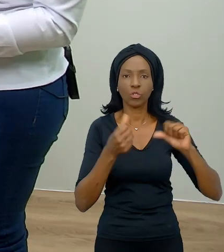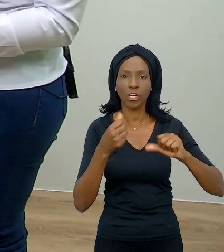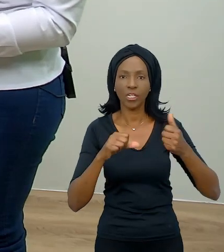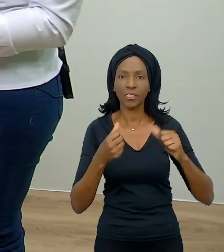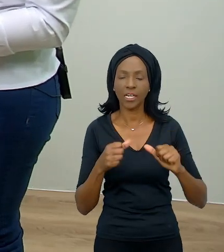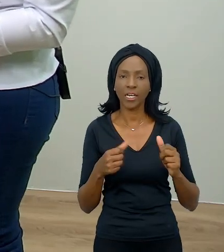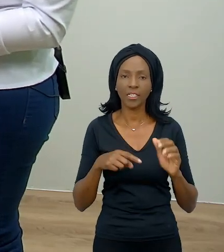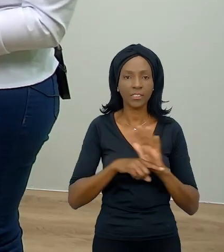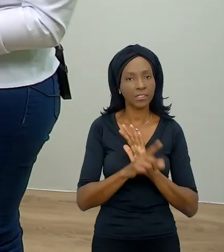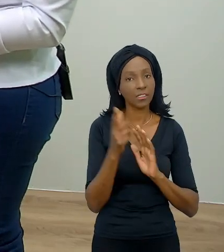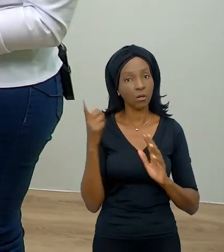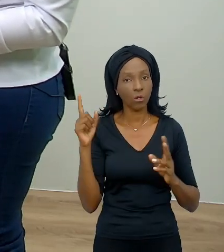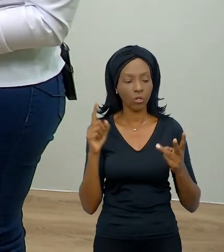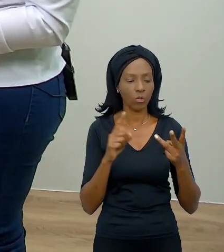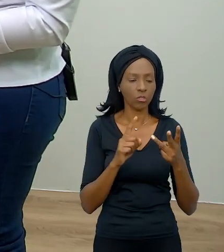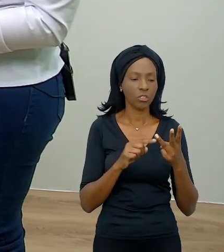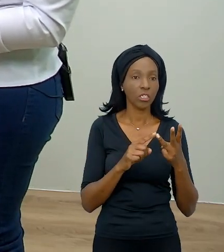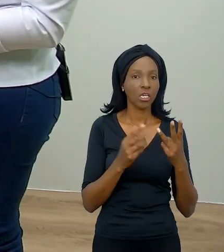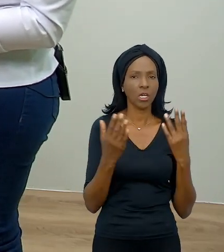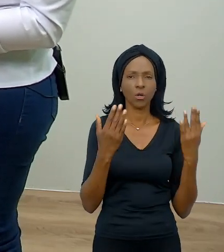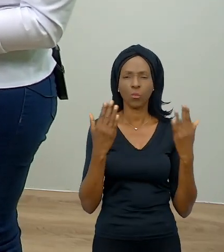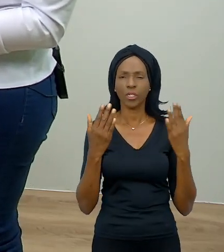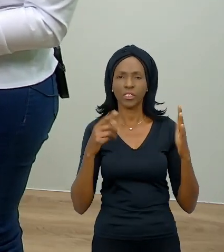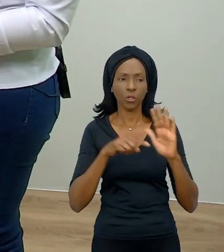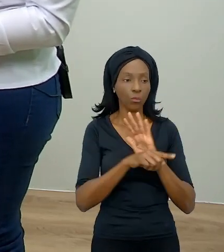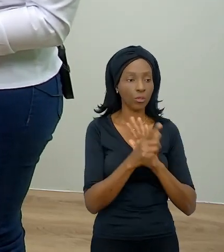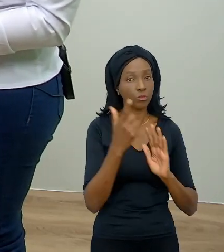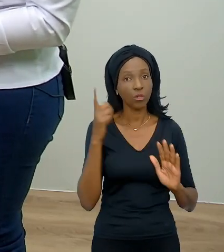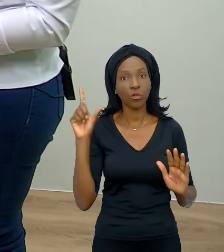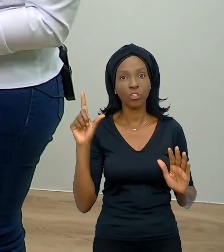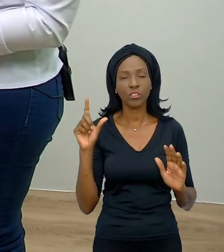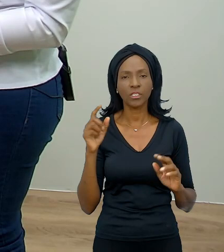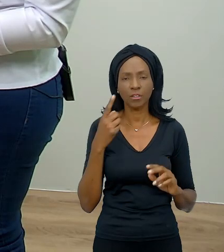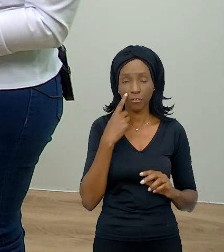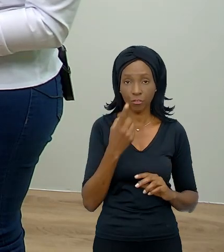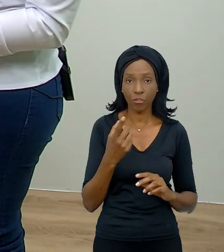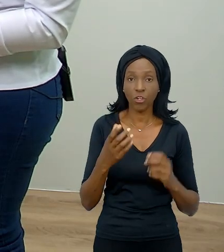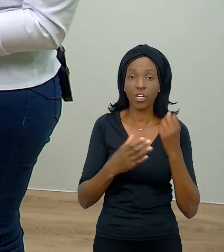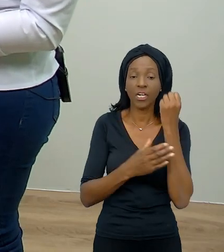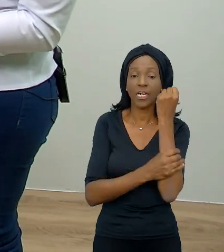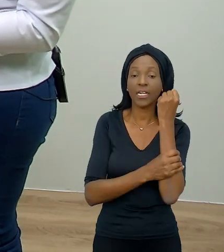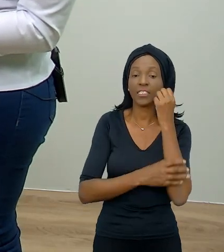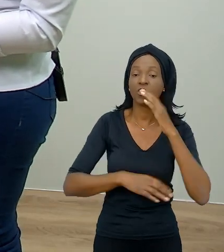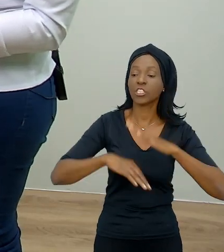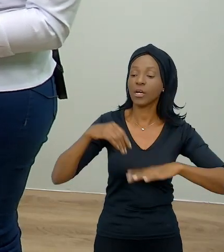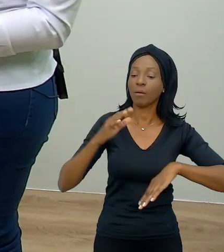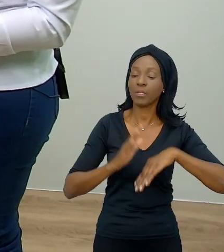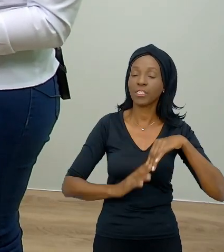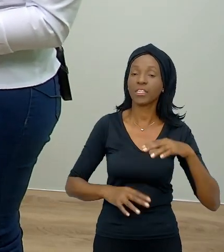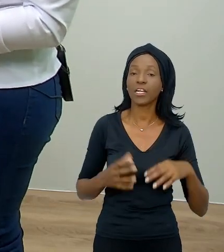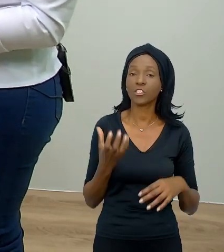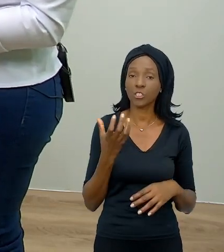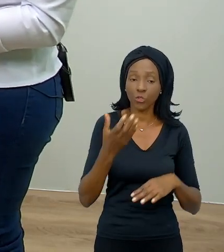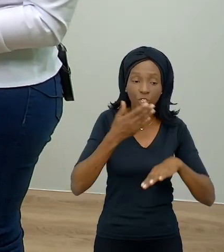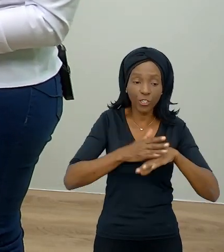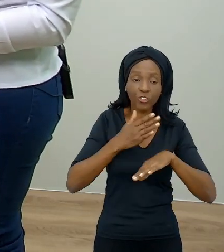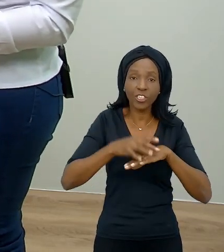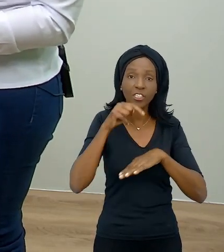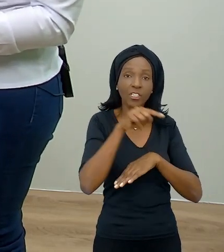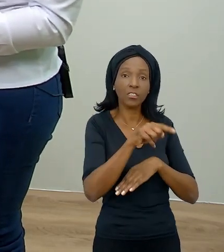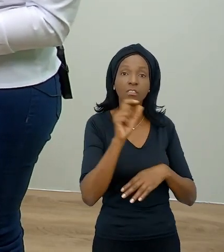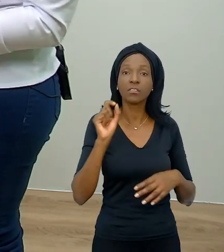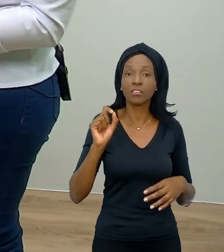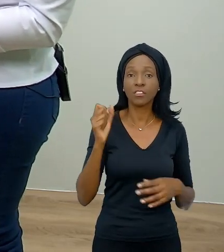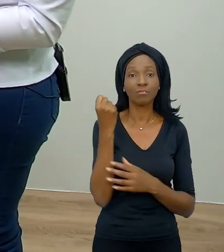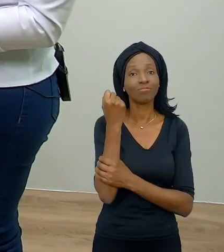outra pergunta para comparação. Veja, porque eu vou garantindo que a habilidade seja trabalhada. E no caso do novo ensino